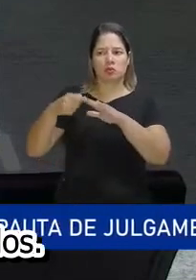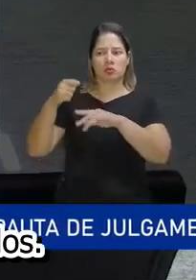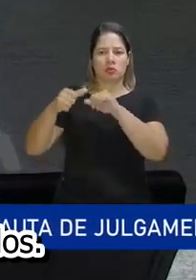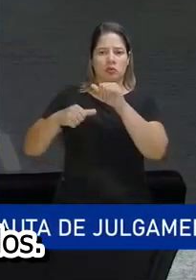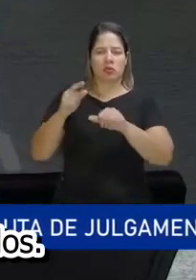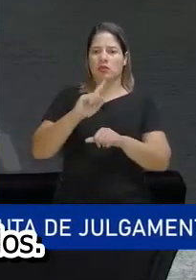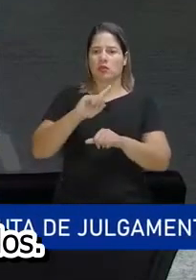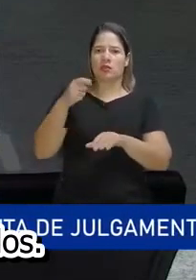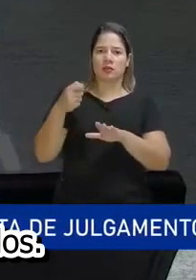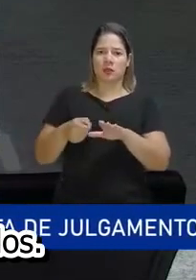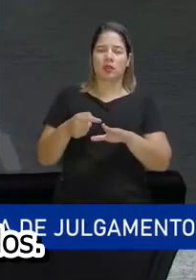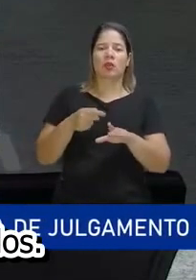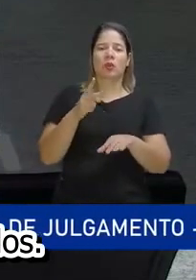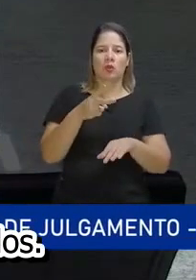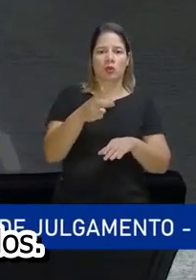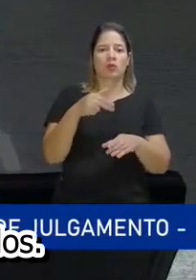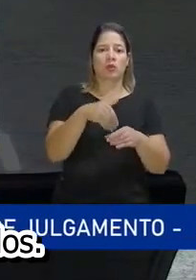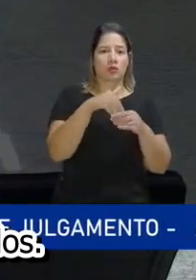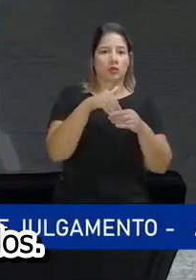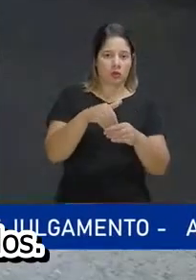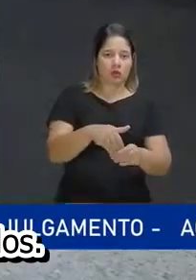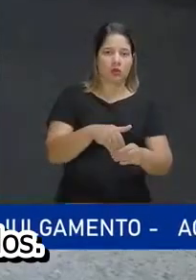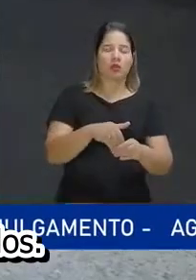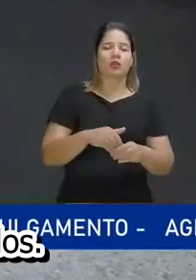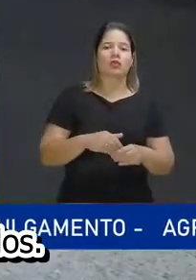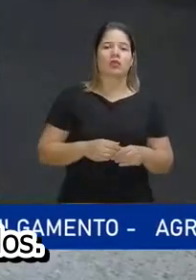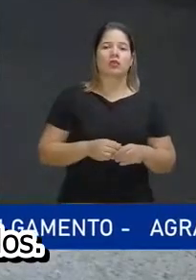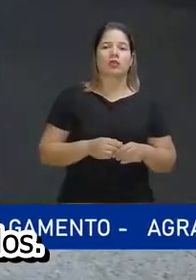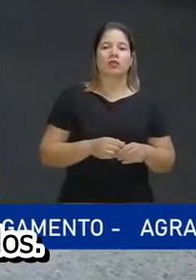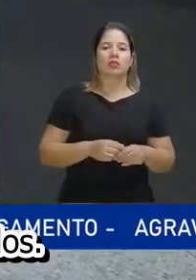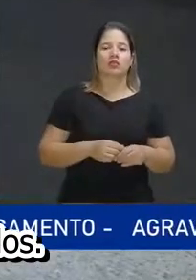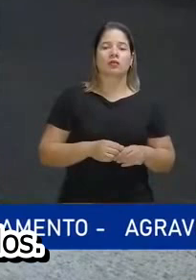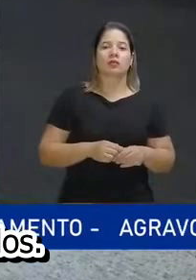provimento, tudo nos termos dos votos proferidos.